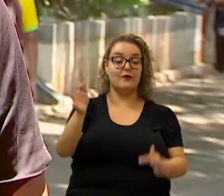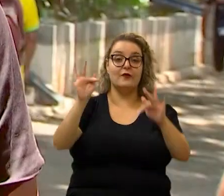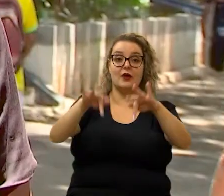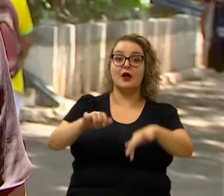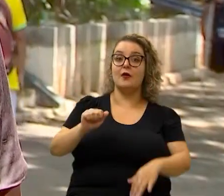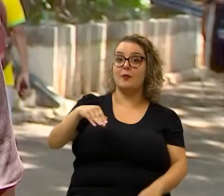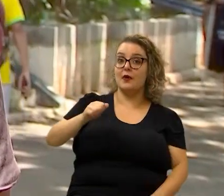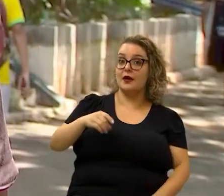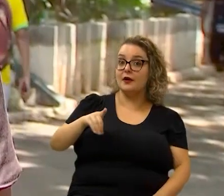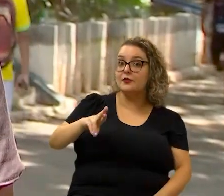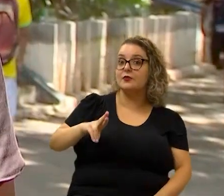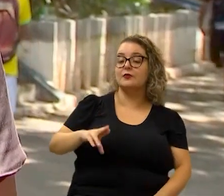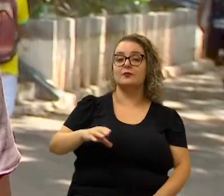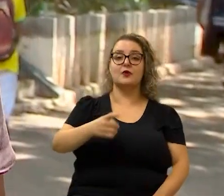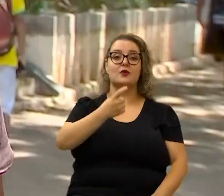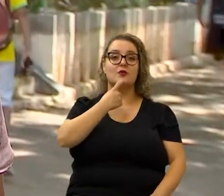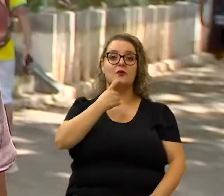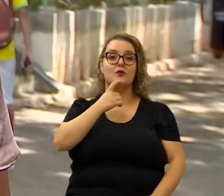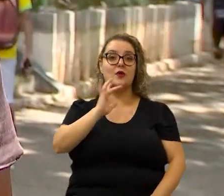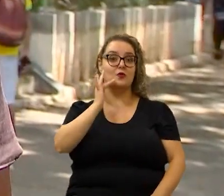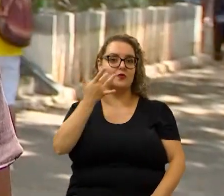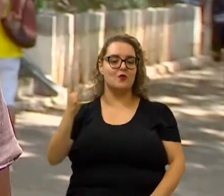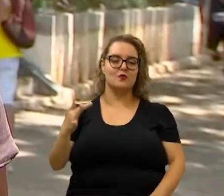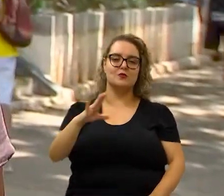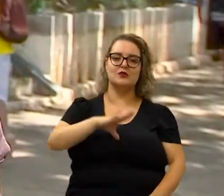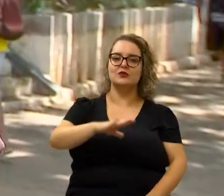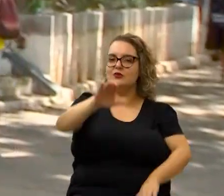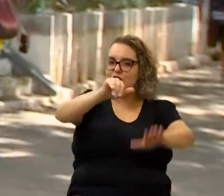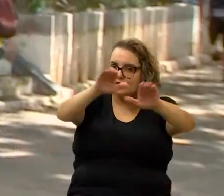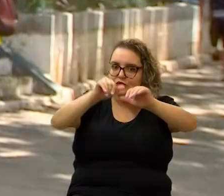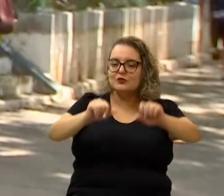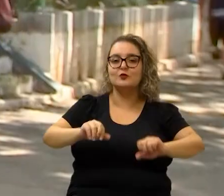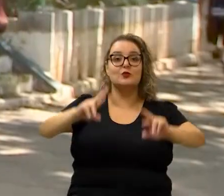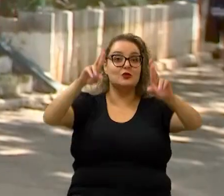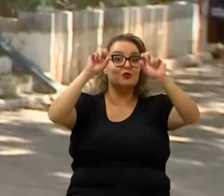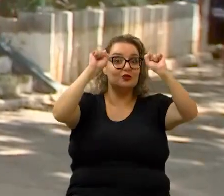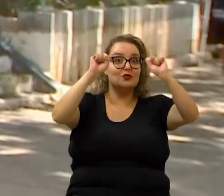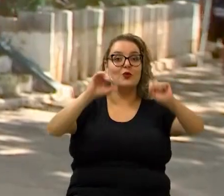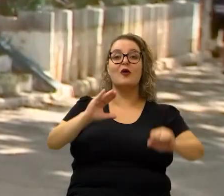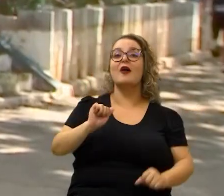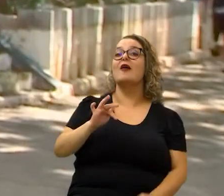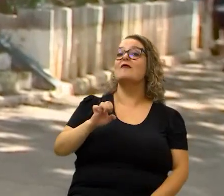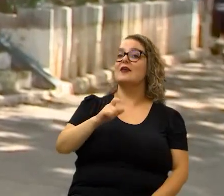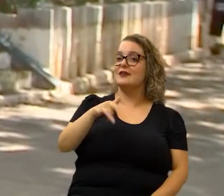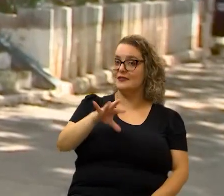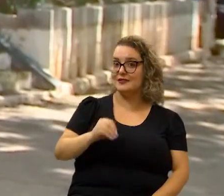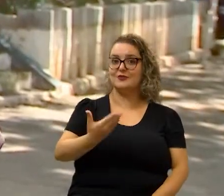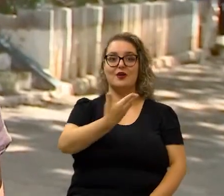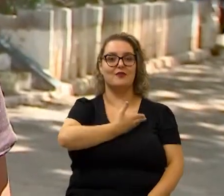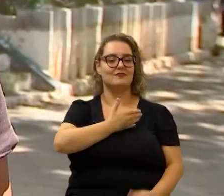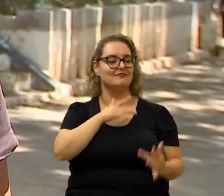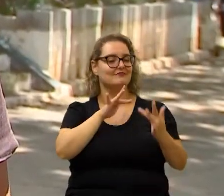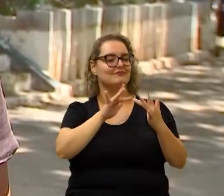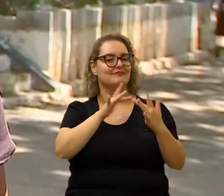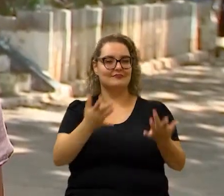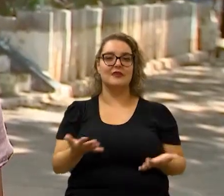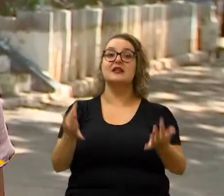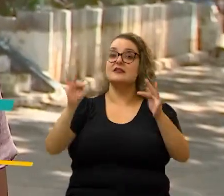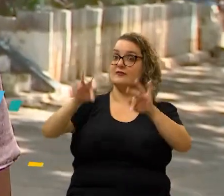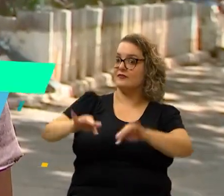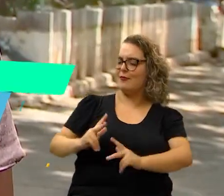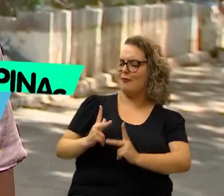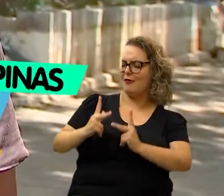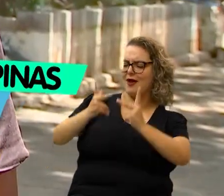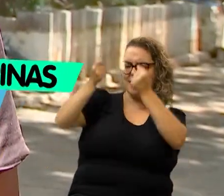Domingo que vem, final do Amador de Campinas, Série Ouro Municipal. Convoco todos vocês, torcedores do Cafezinho, amigos, simpatizantes,